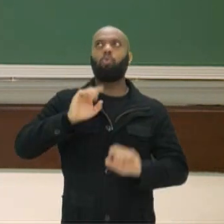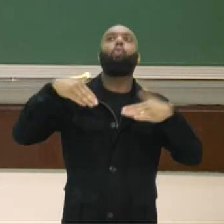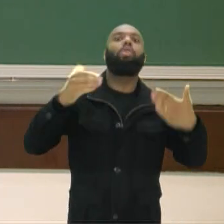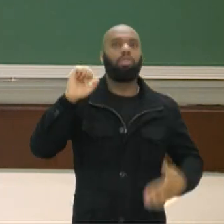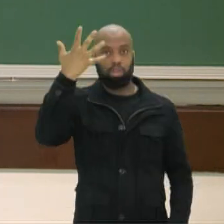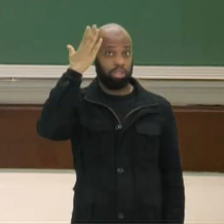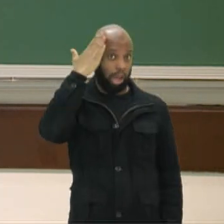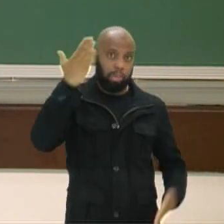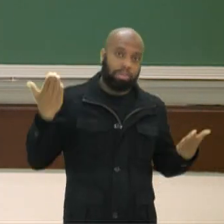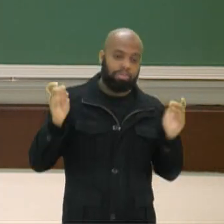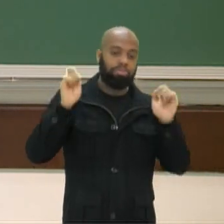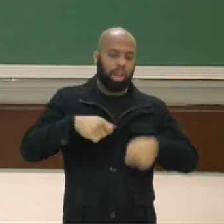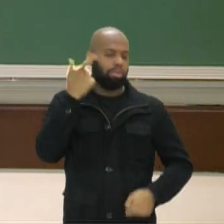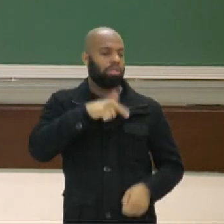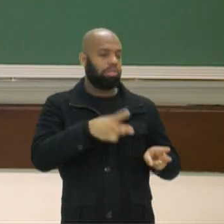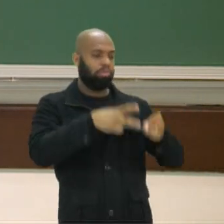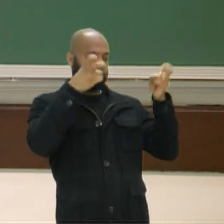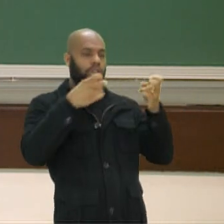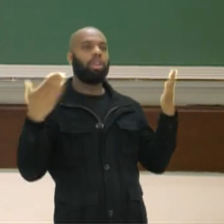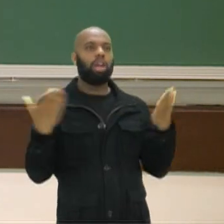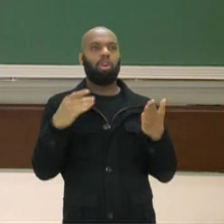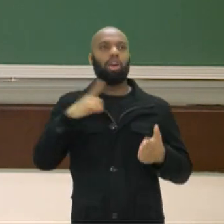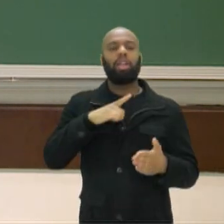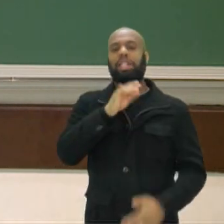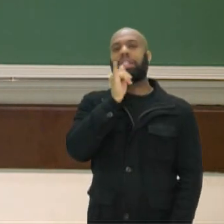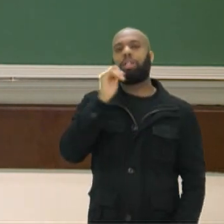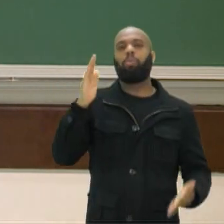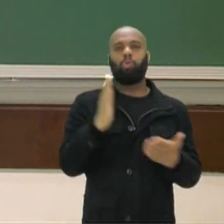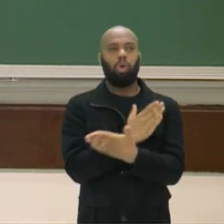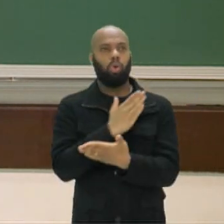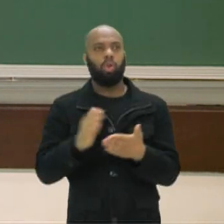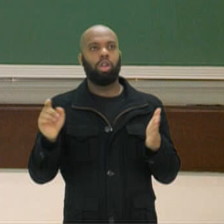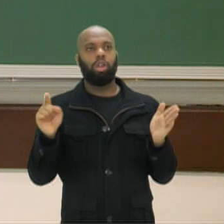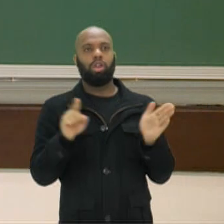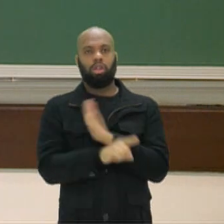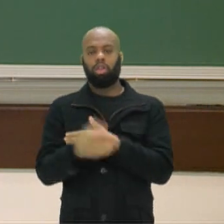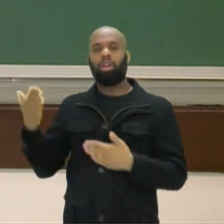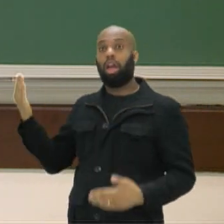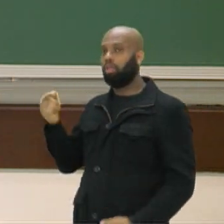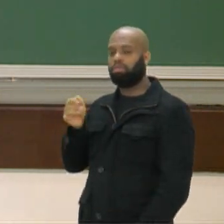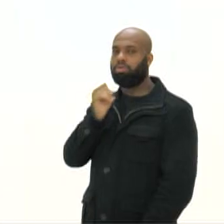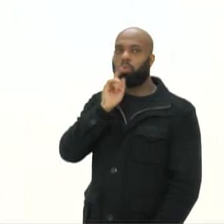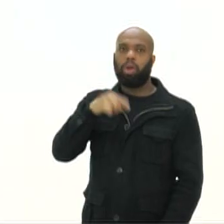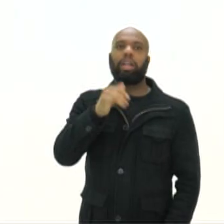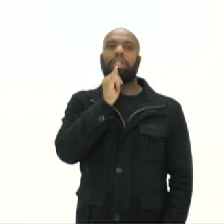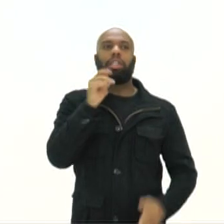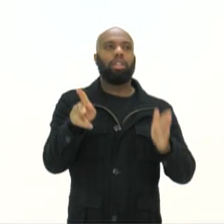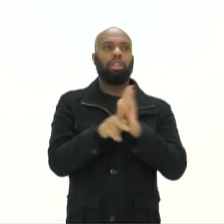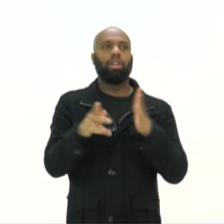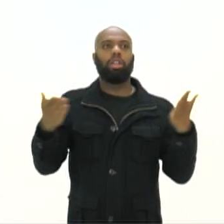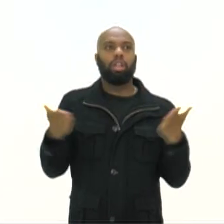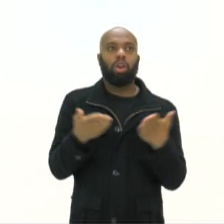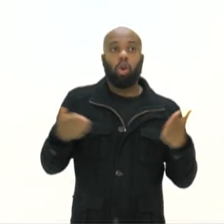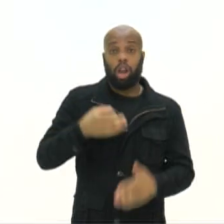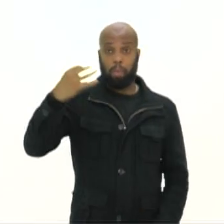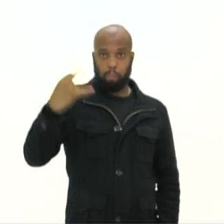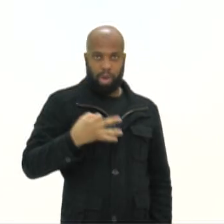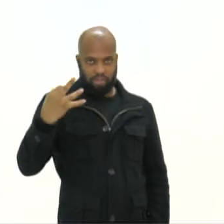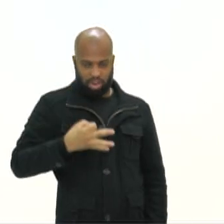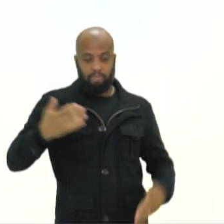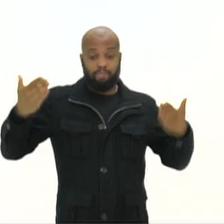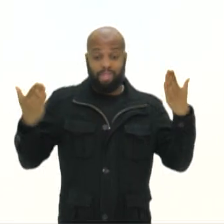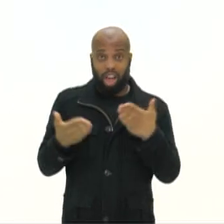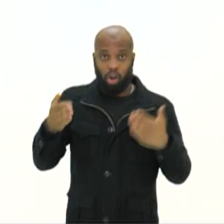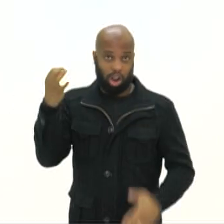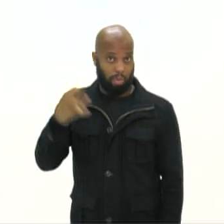aconteceu. Tá bom? Bora para alguns exemplos. Primeiro aqui do presente perfeito, olha só. Primeira informação,